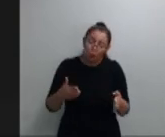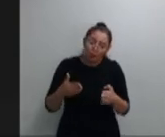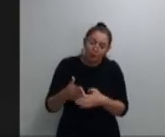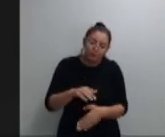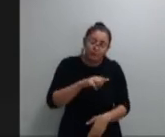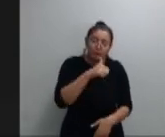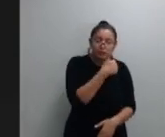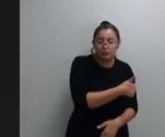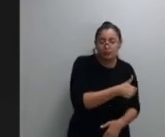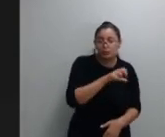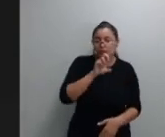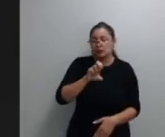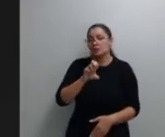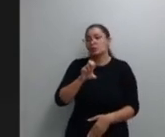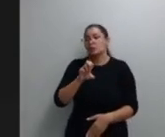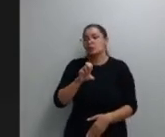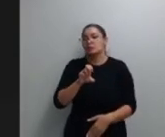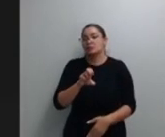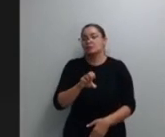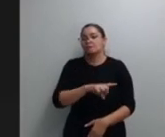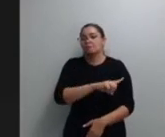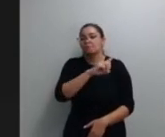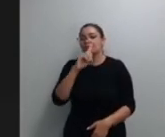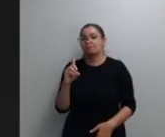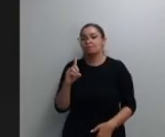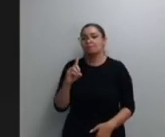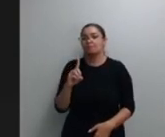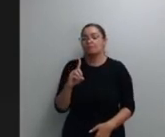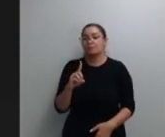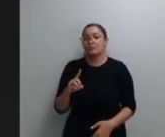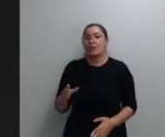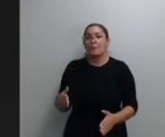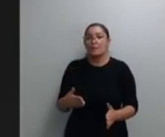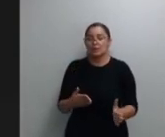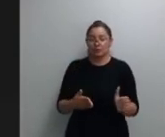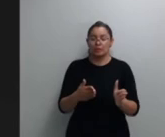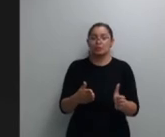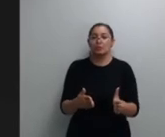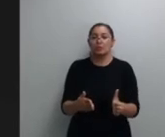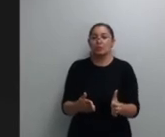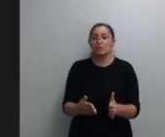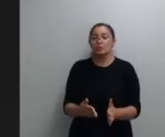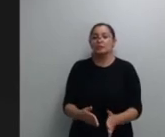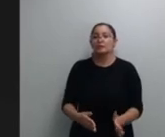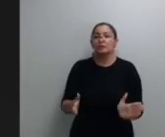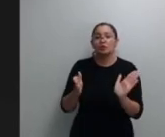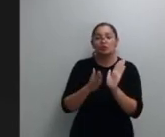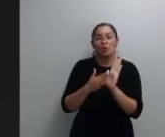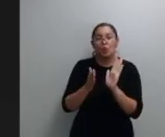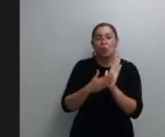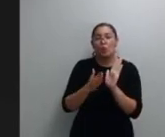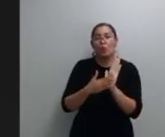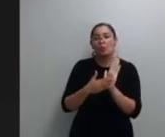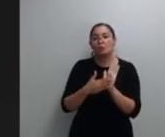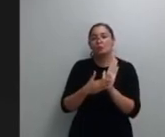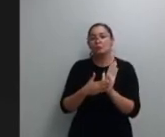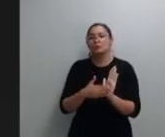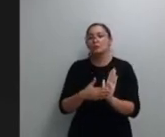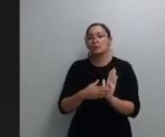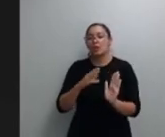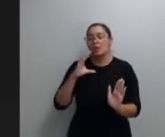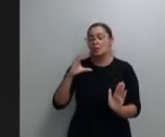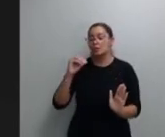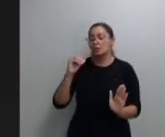dias úteis de sua realização mediante encaminhamento da respectiva documentação em três vias à SDE que